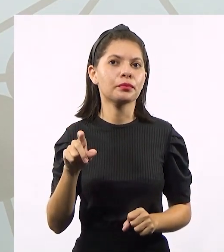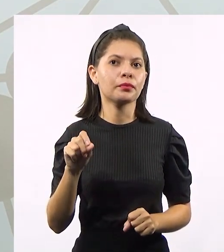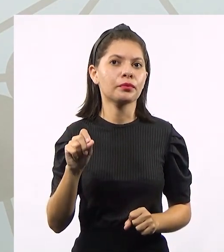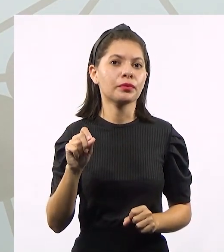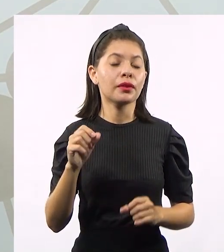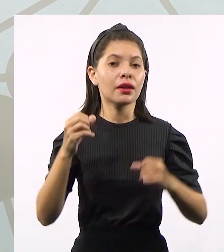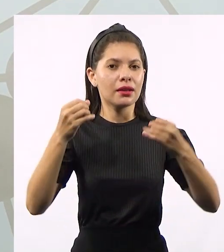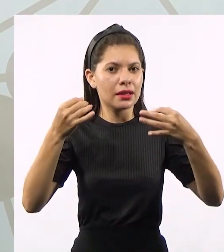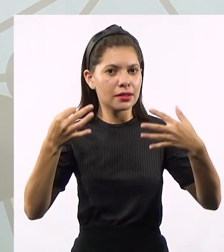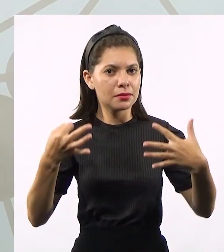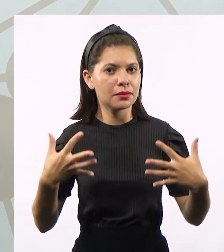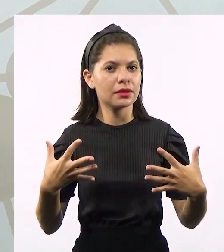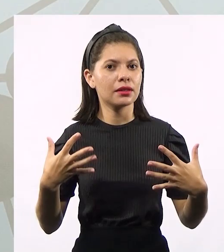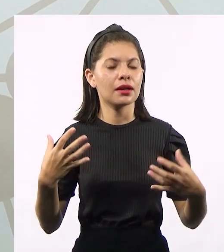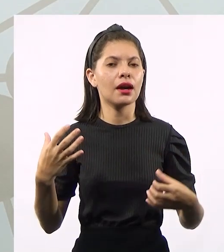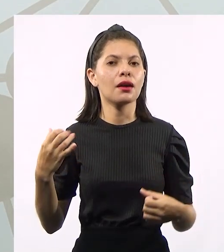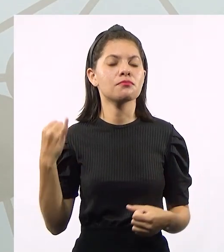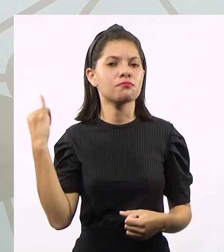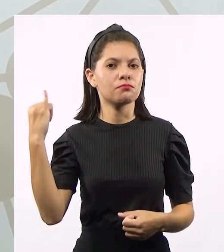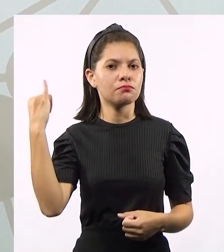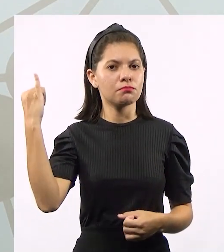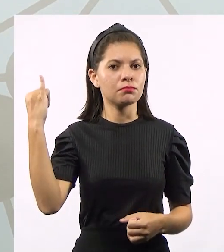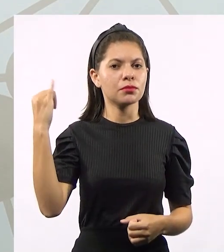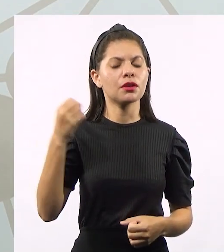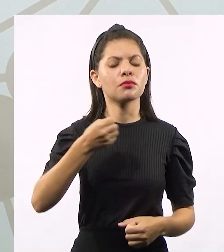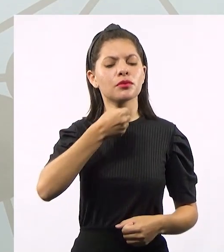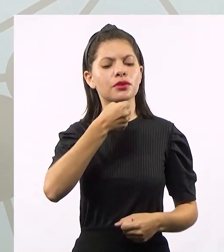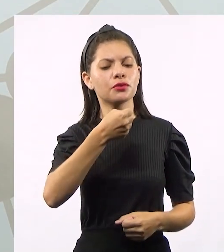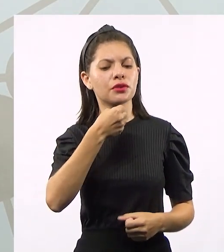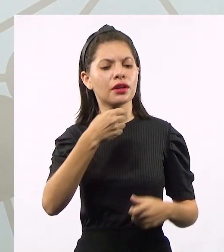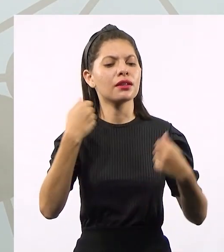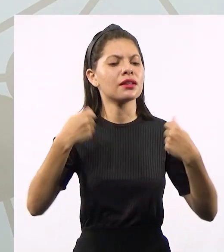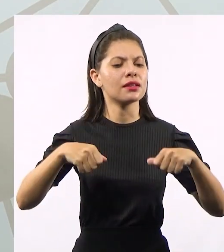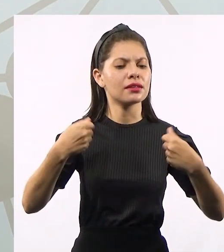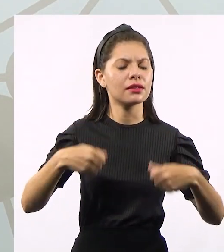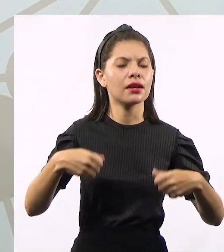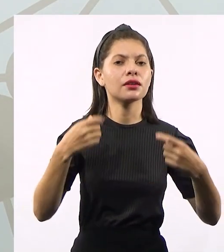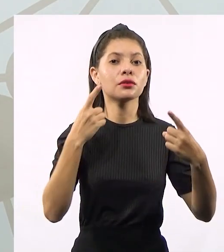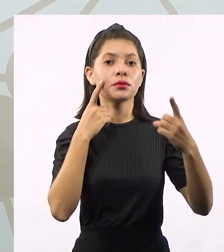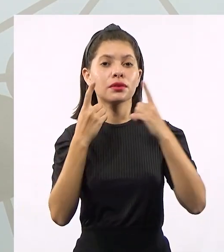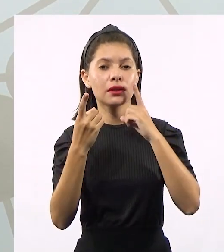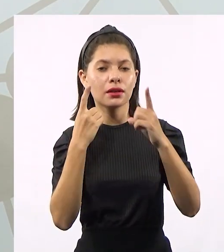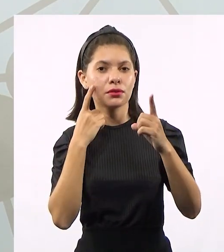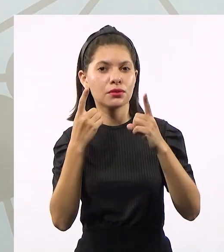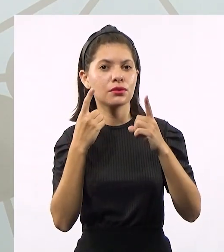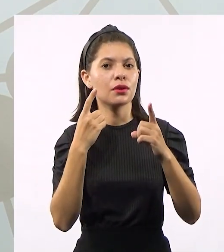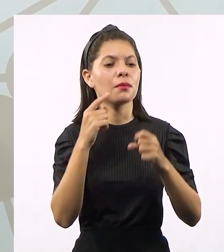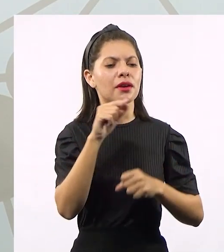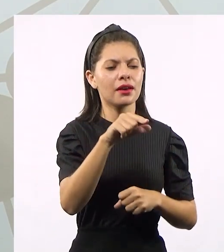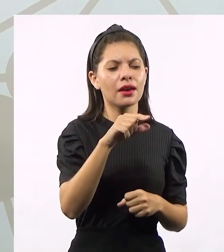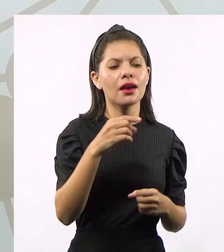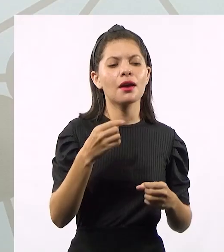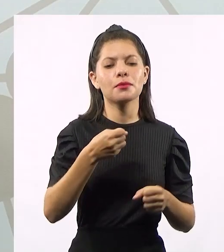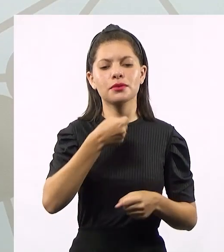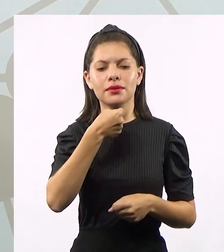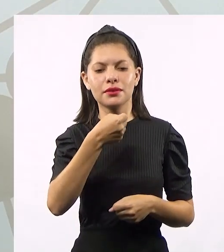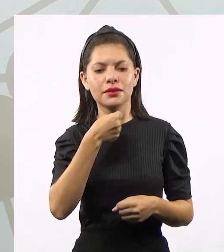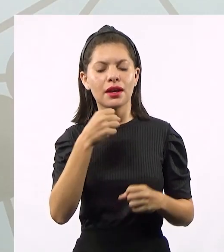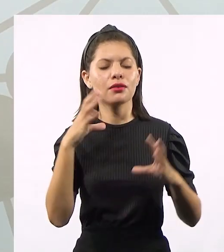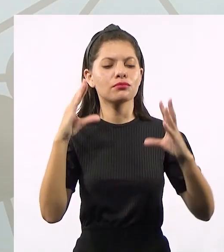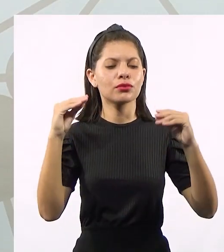e explicar principalmente para o entrevistado qual a necessidade desses dados, para que ele possa se sentir à vontade